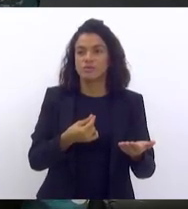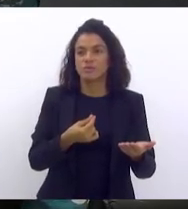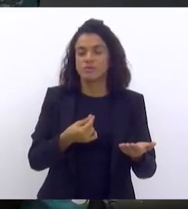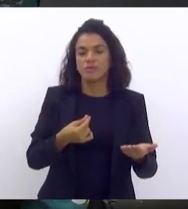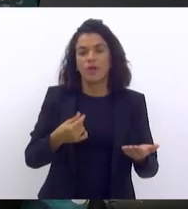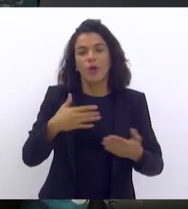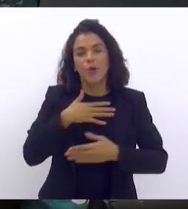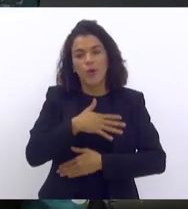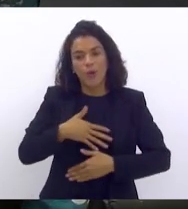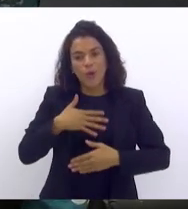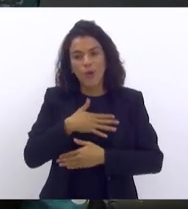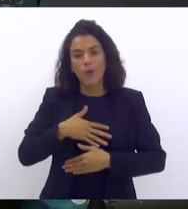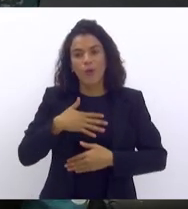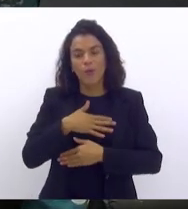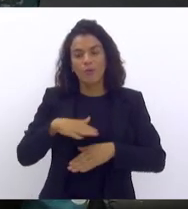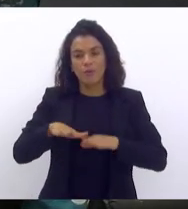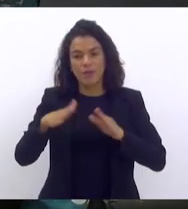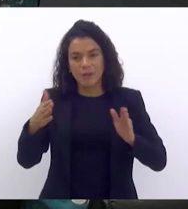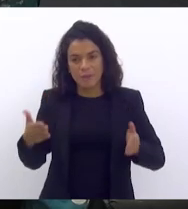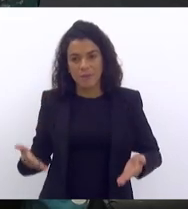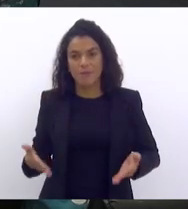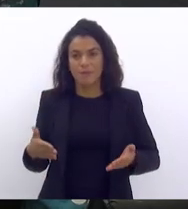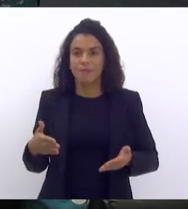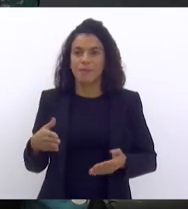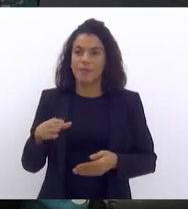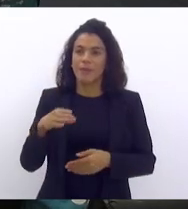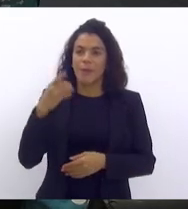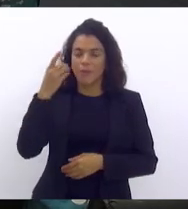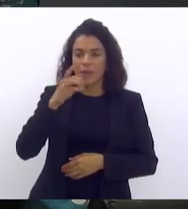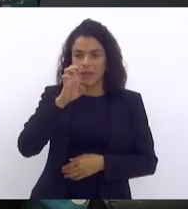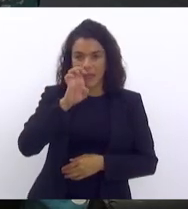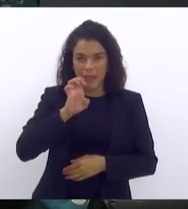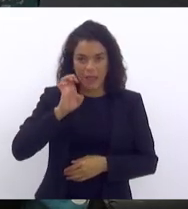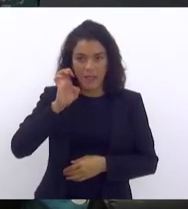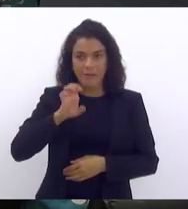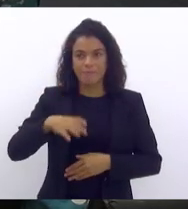Cumprimento a mesa no nome da Érica Takimoto. Tá, se sintam